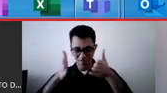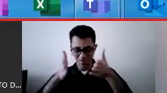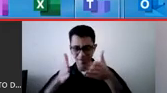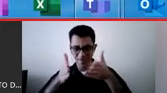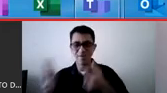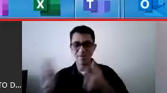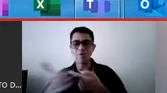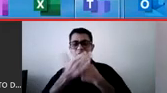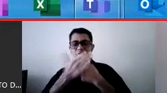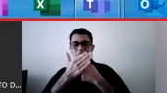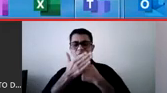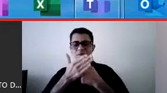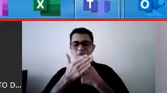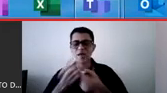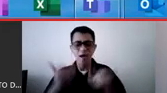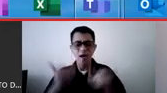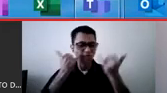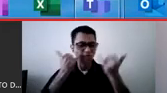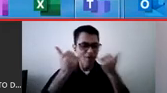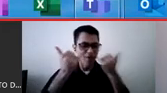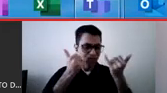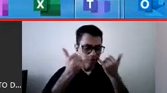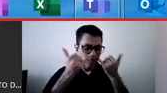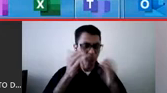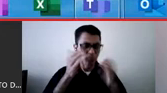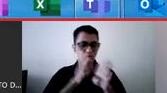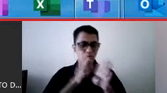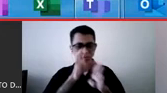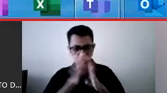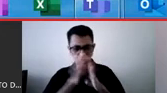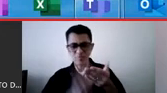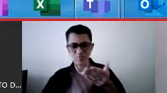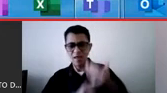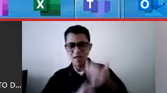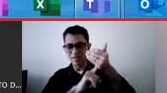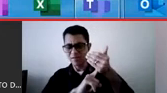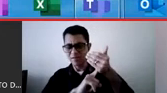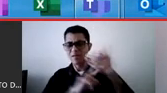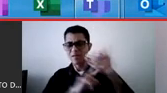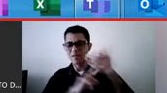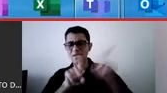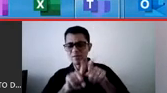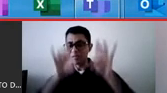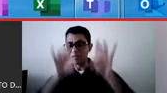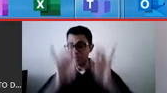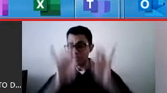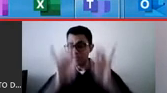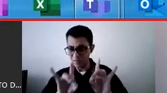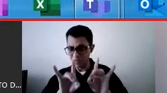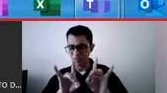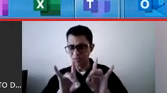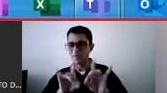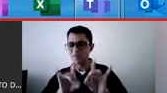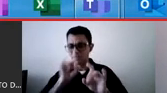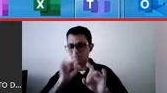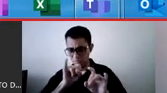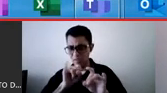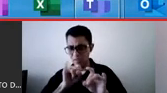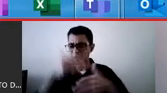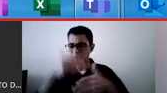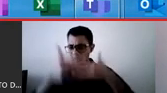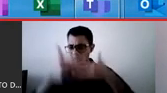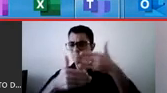né? Onde passava as informações, orientações técnicas com especialistas, cientistas, e